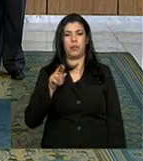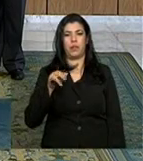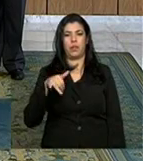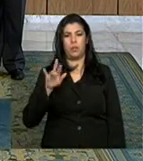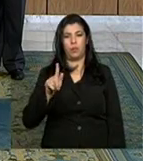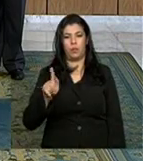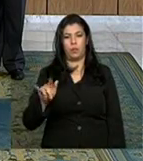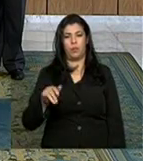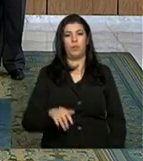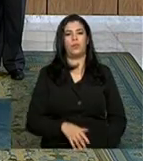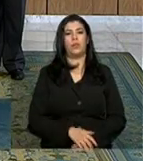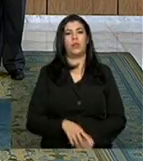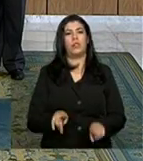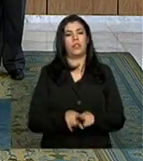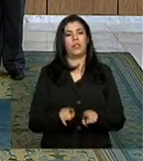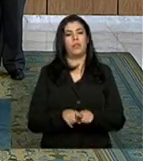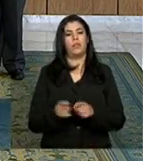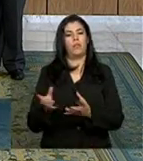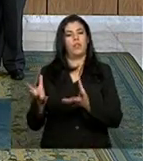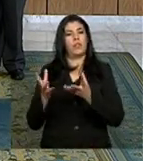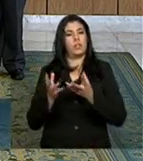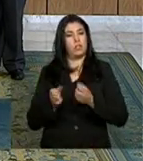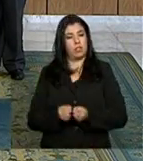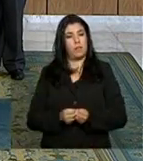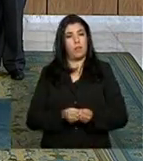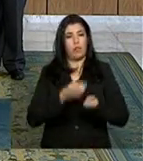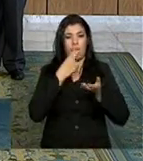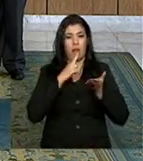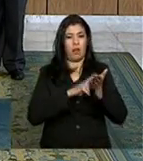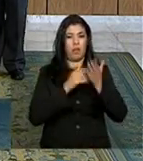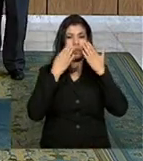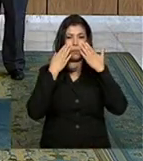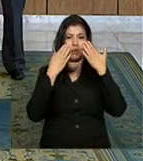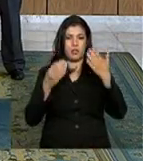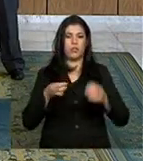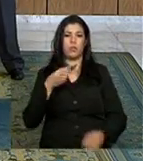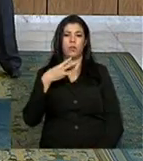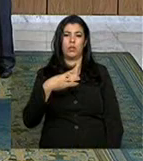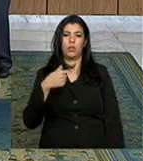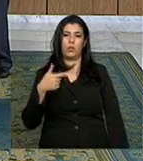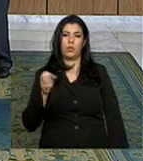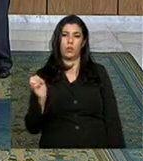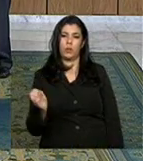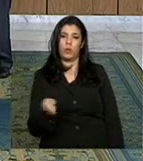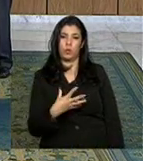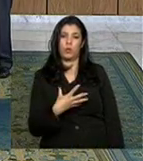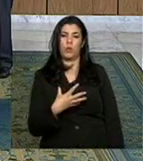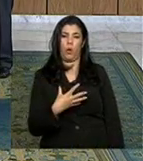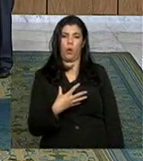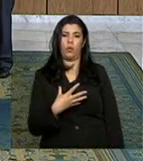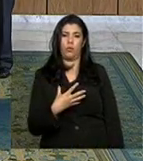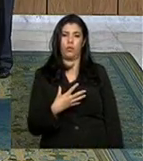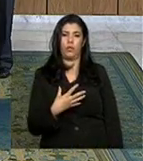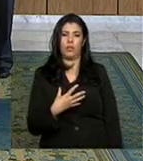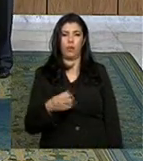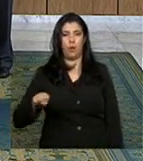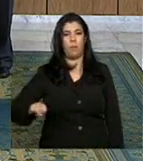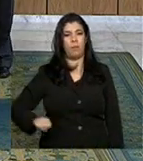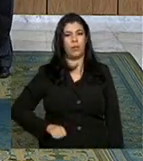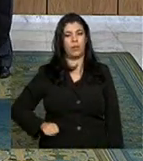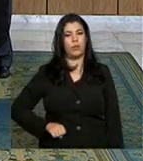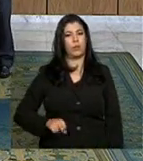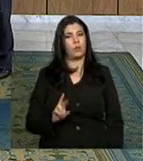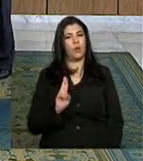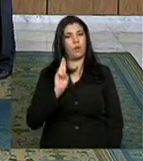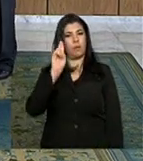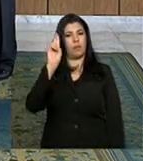Nessa cerimônia, ela vai receber as credenciais de 32 novos embaixadores estrangeiros que passarão a representar seus países de